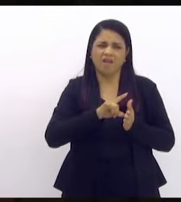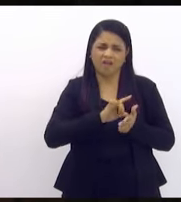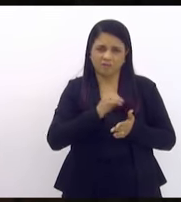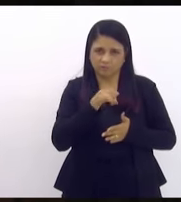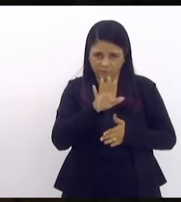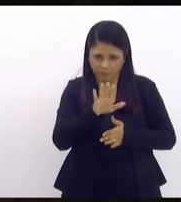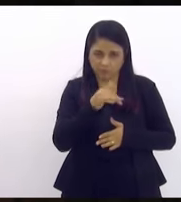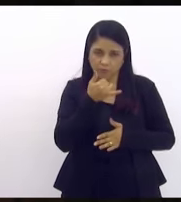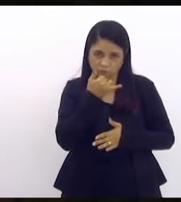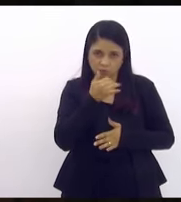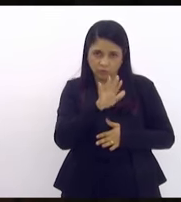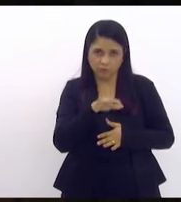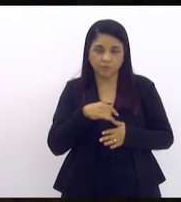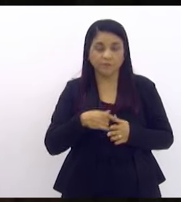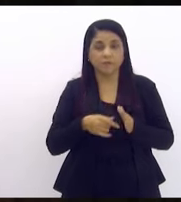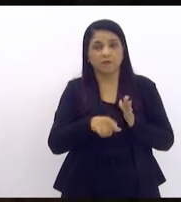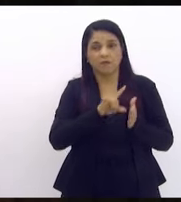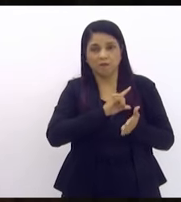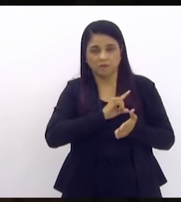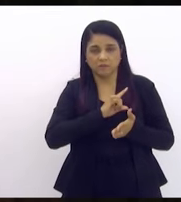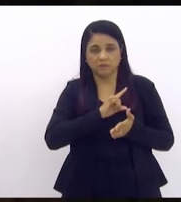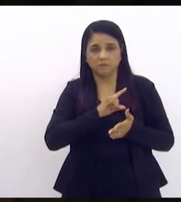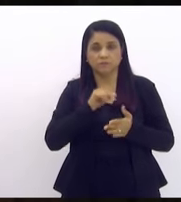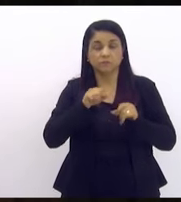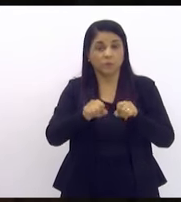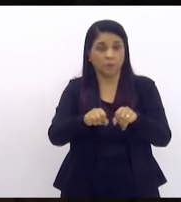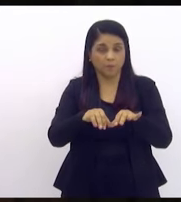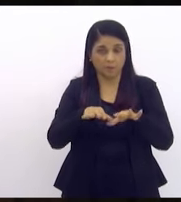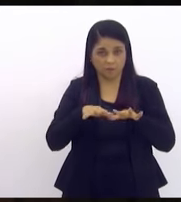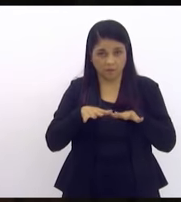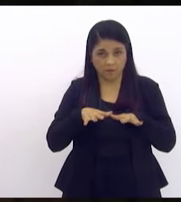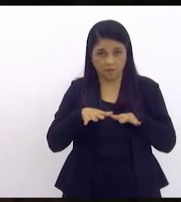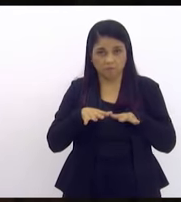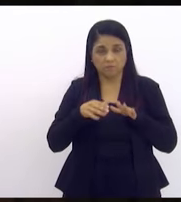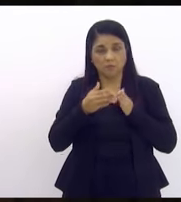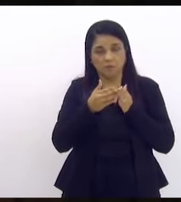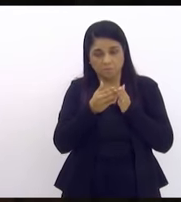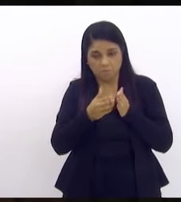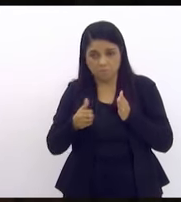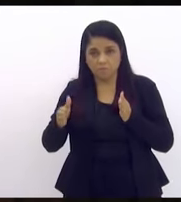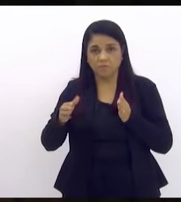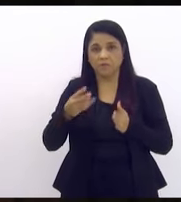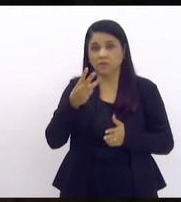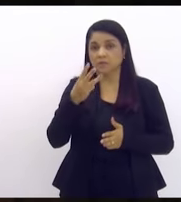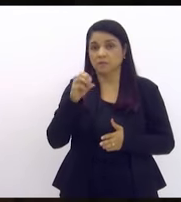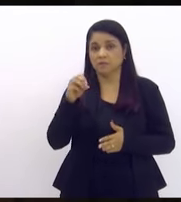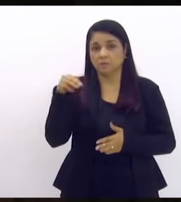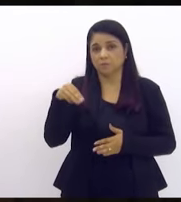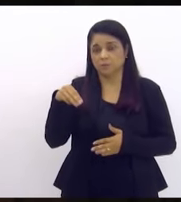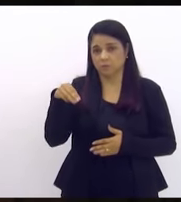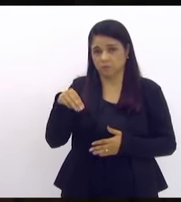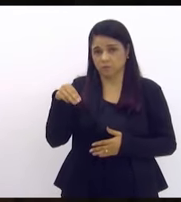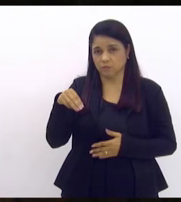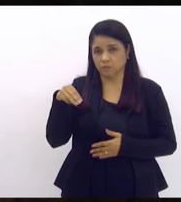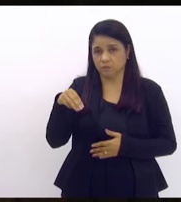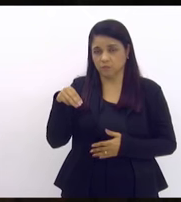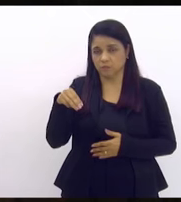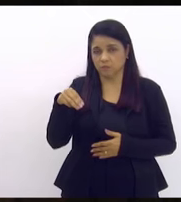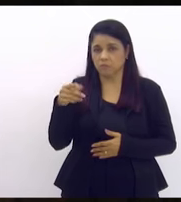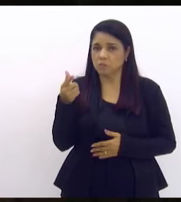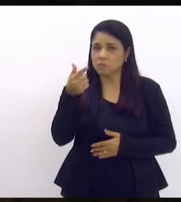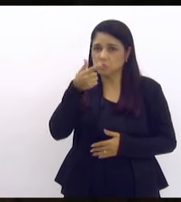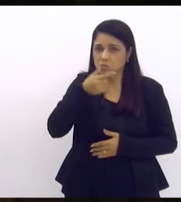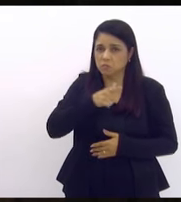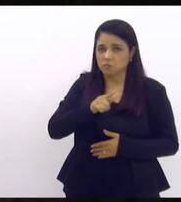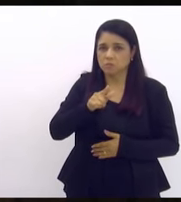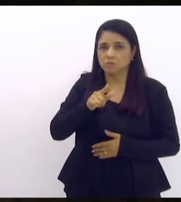Antes, porém, gostaria de submeter aqui ao plenário a prorrogação por mais 30 minutos para que a gente consiga